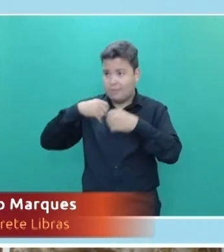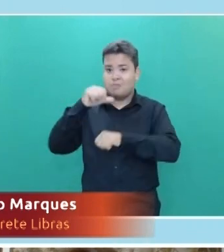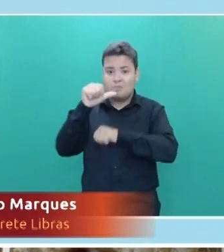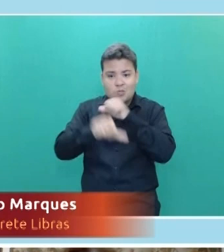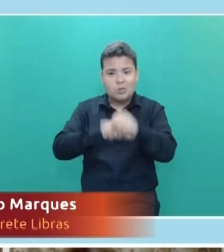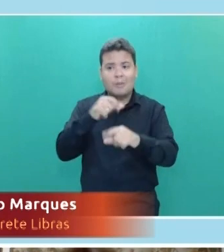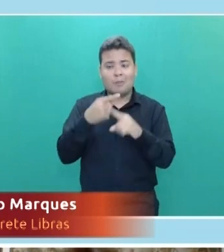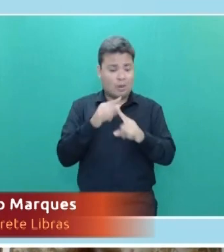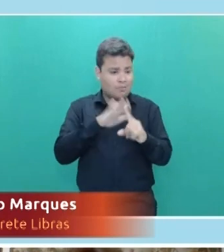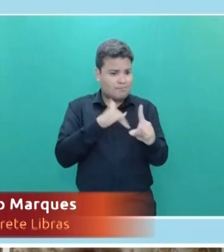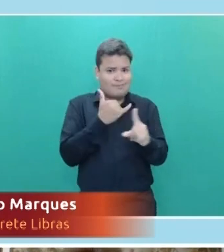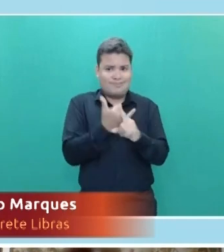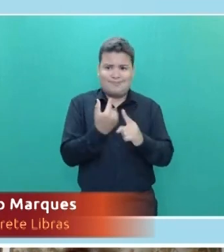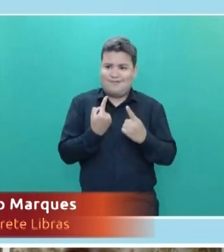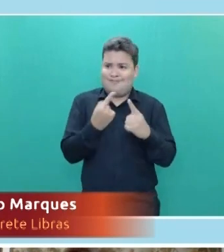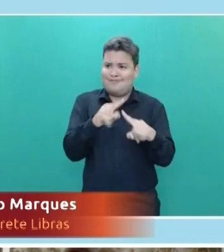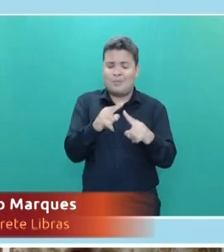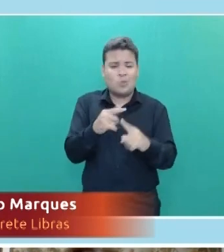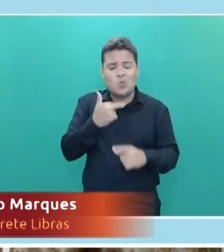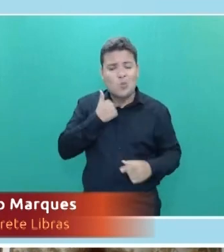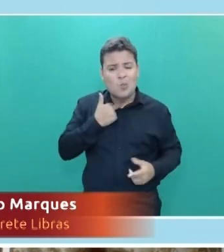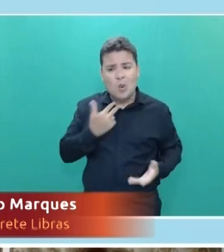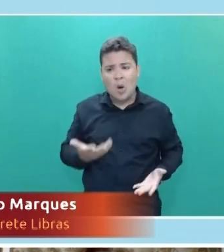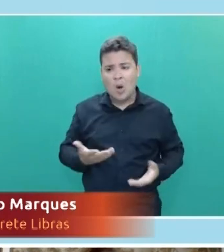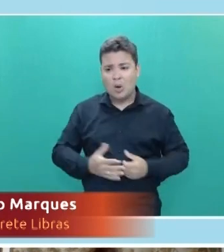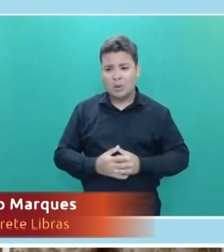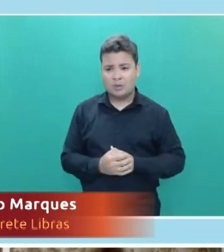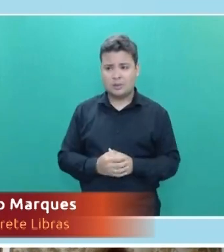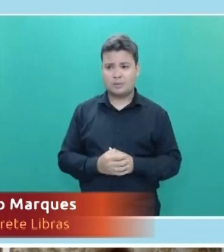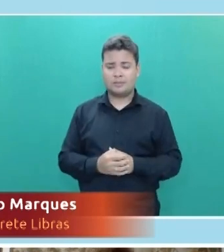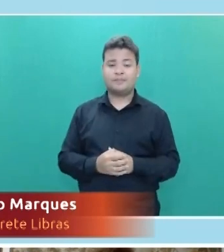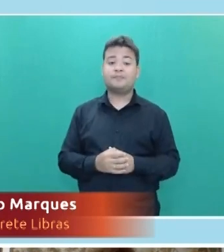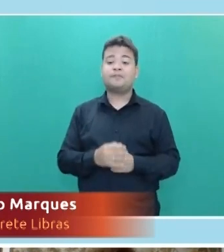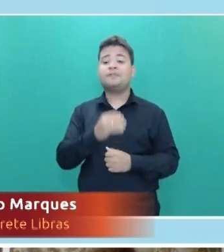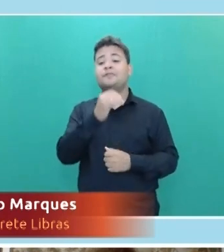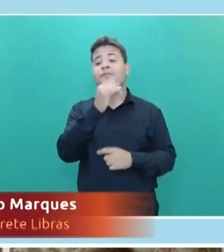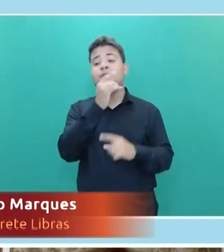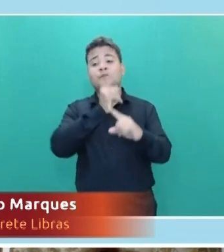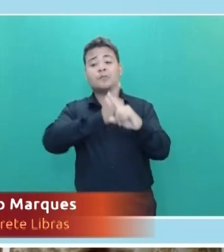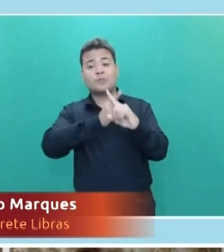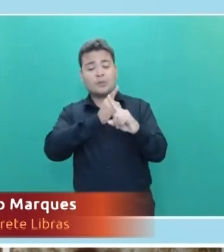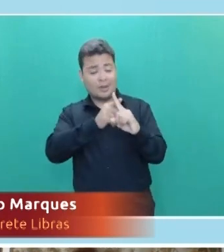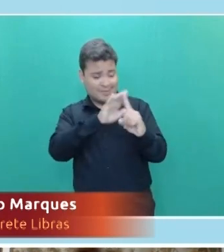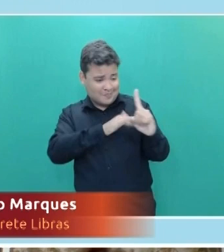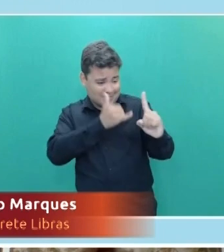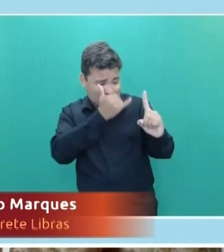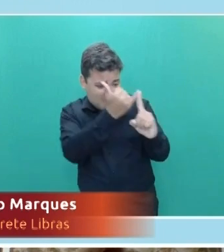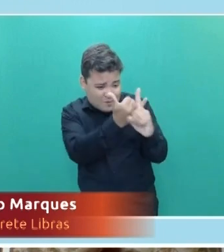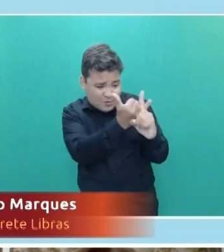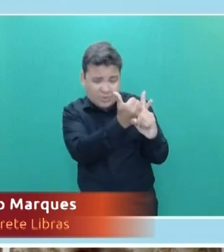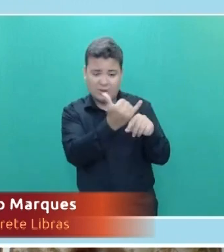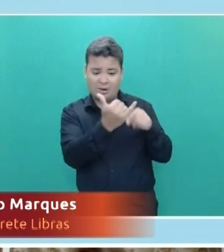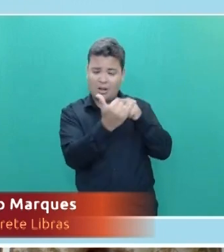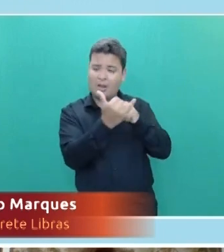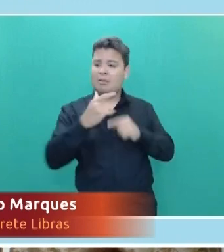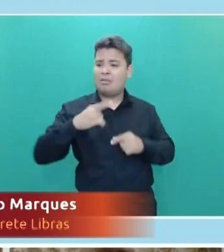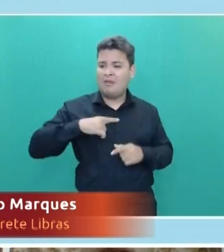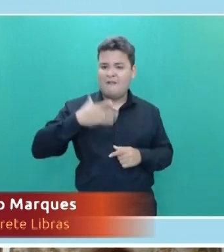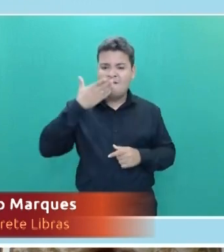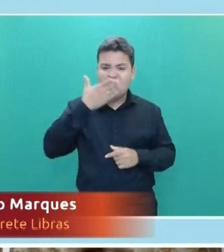fazer, porque vai envolver. O bullying envolve discursos de ódio, ele envolve